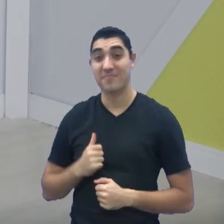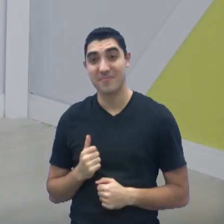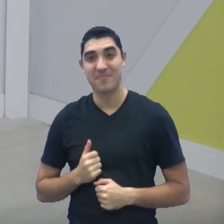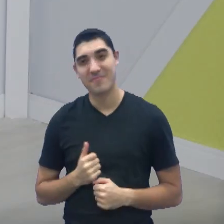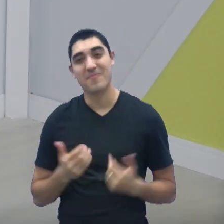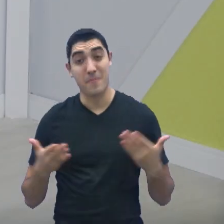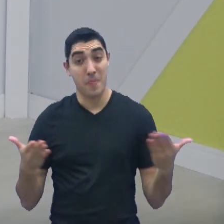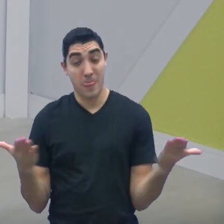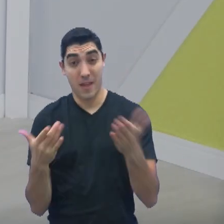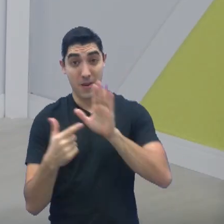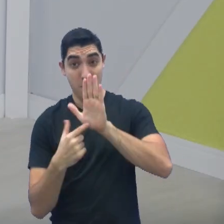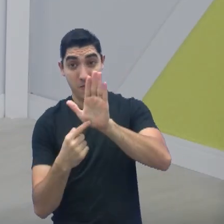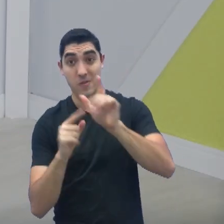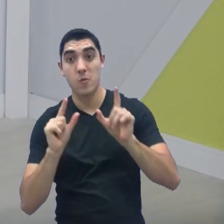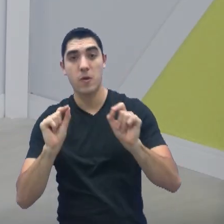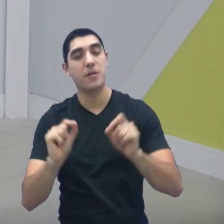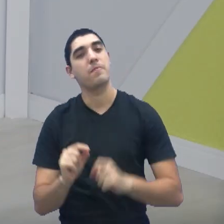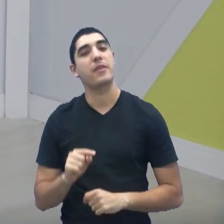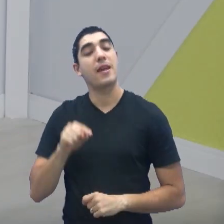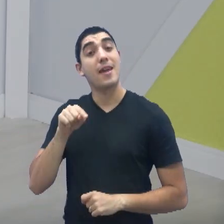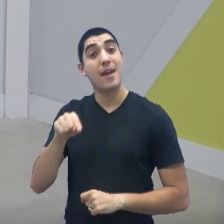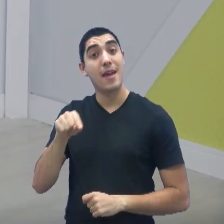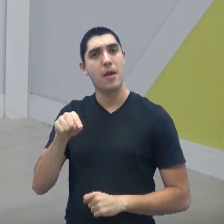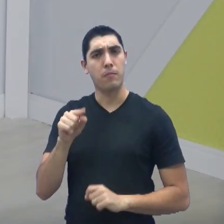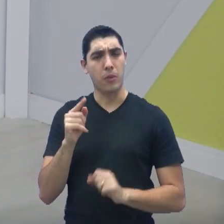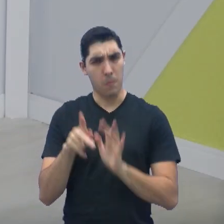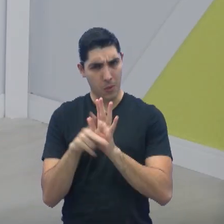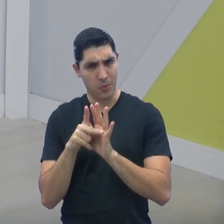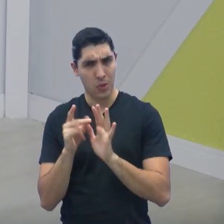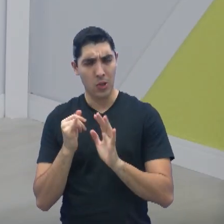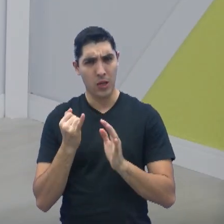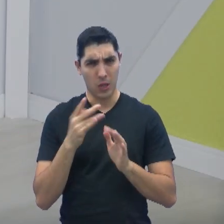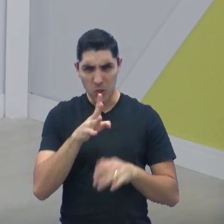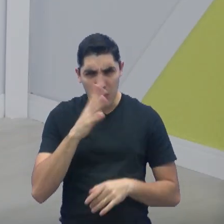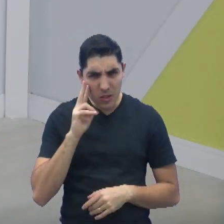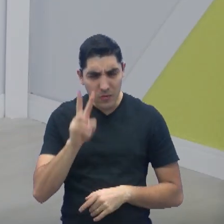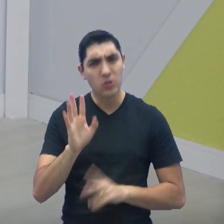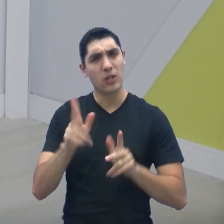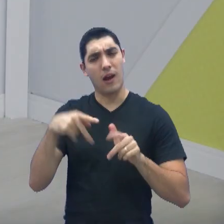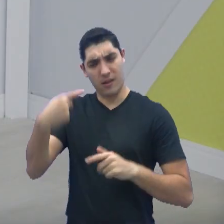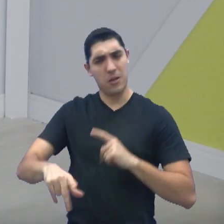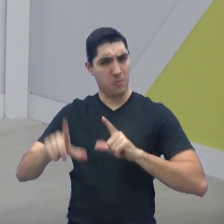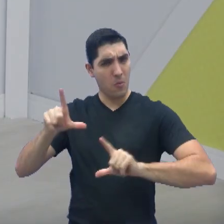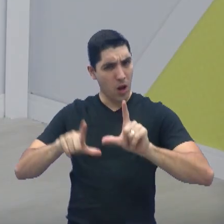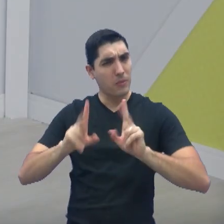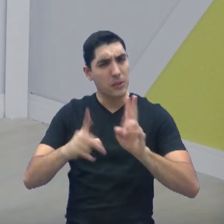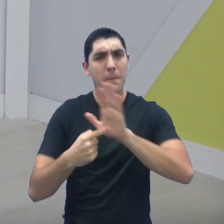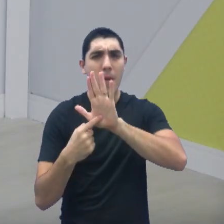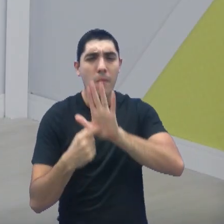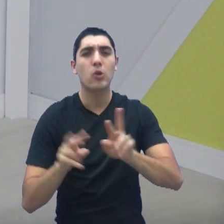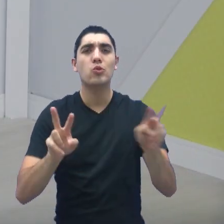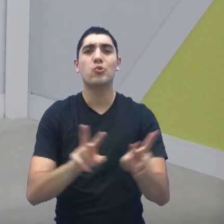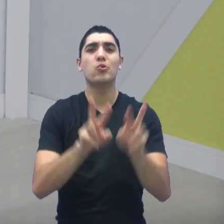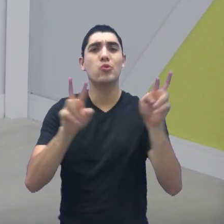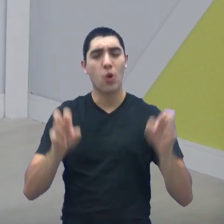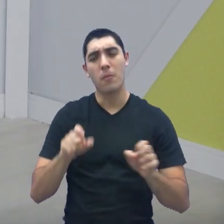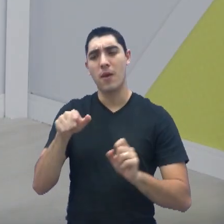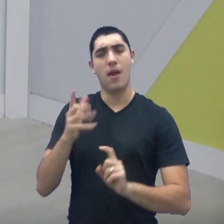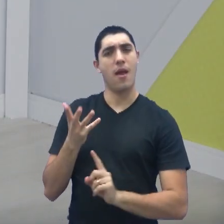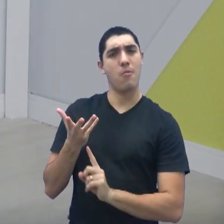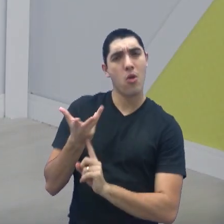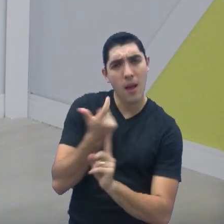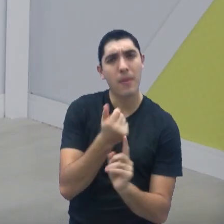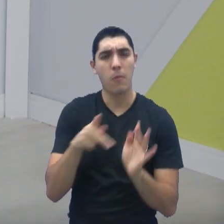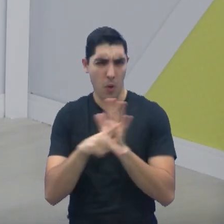A gente começa o Hora de hoje falando de jiu-jitsu. Você já viu aqui no nosso programa matéria sobre atletas se destacando